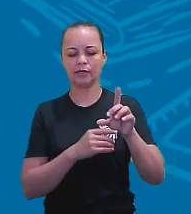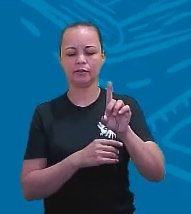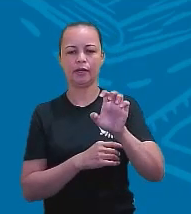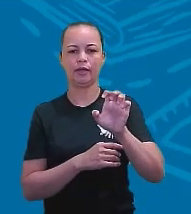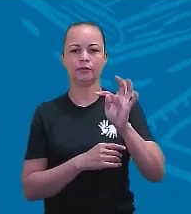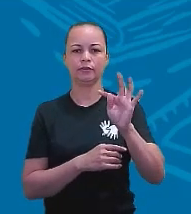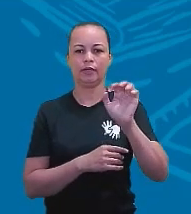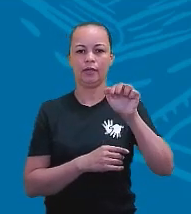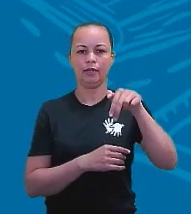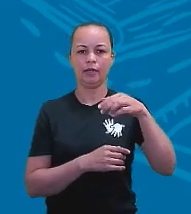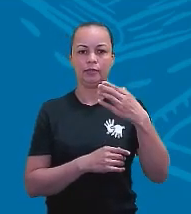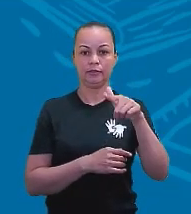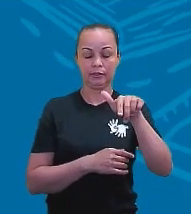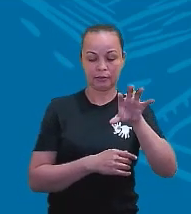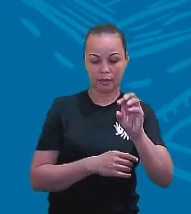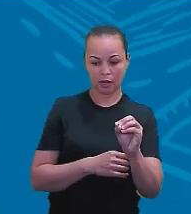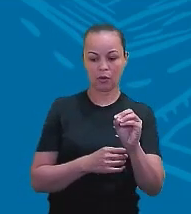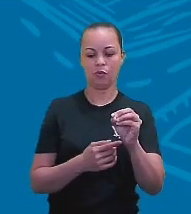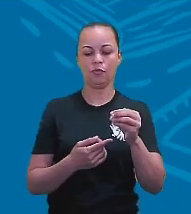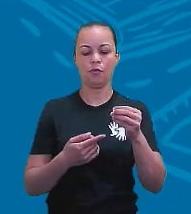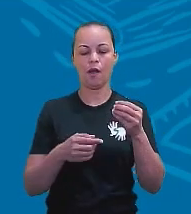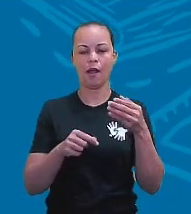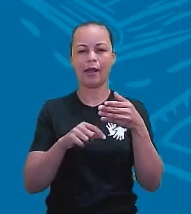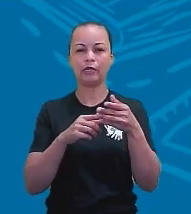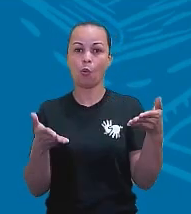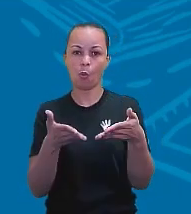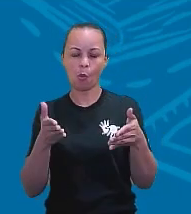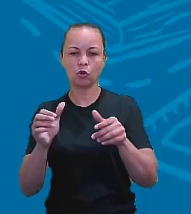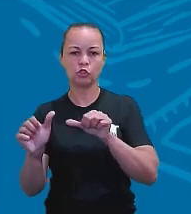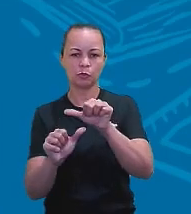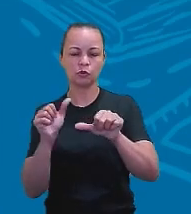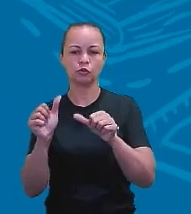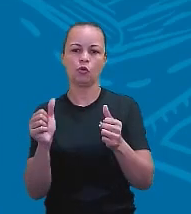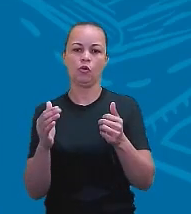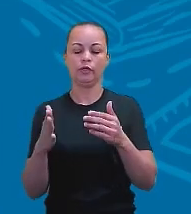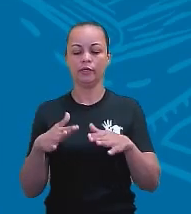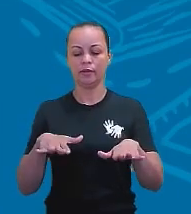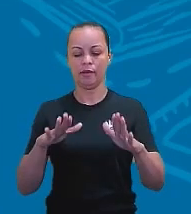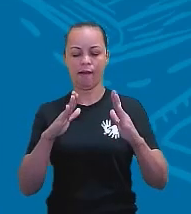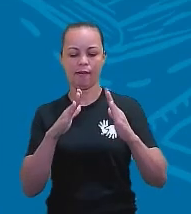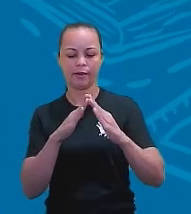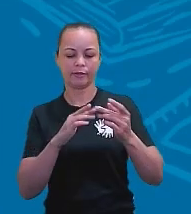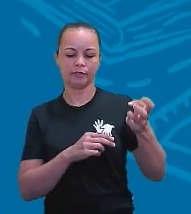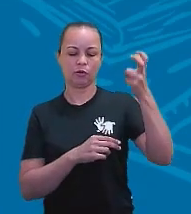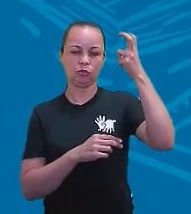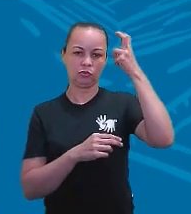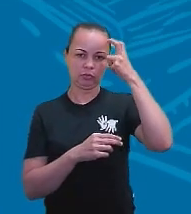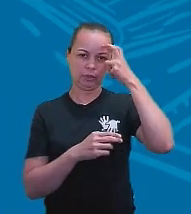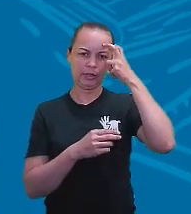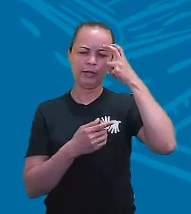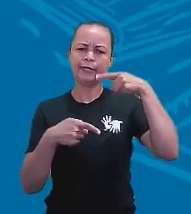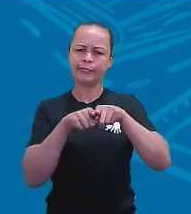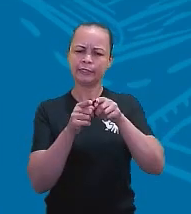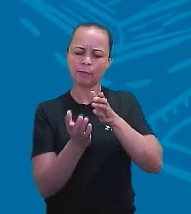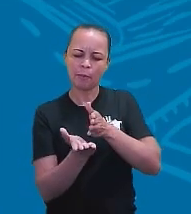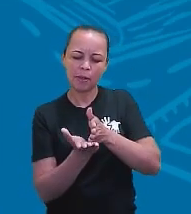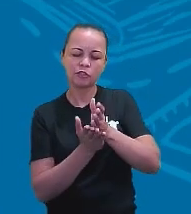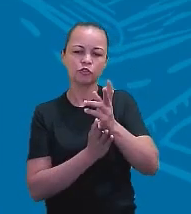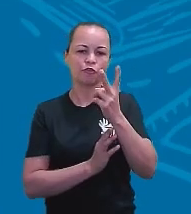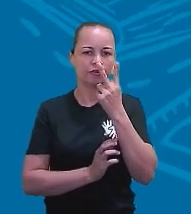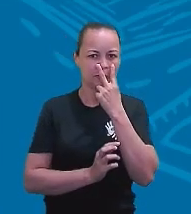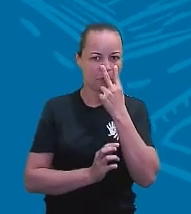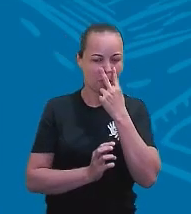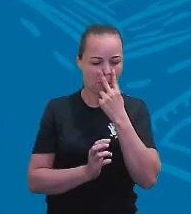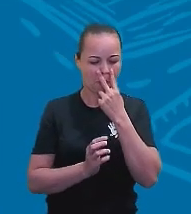Santo Antão, Gravatá, Bezerros e terminando em Caruaru, nossa linda e bela também